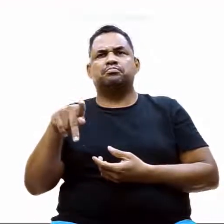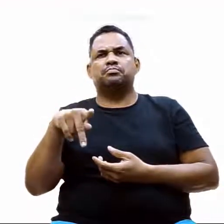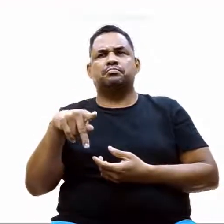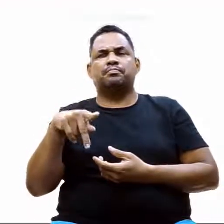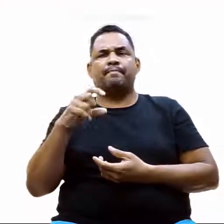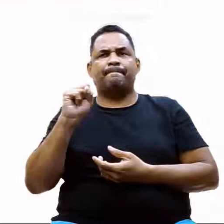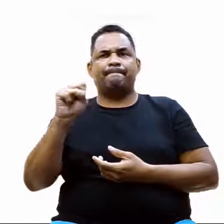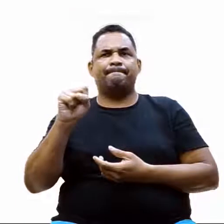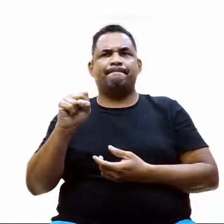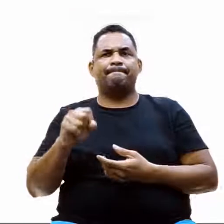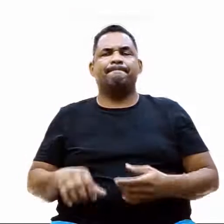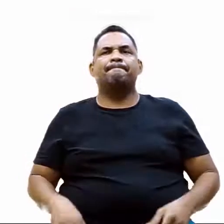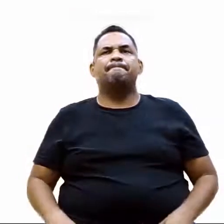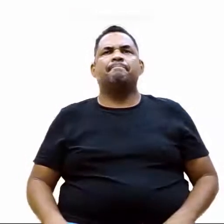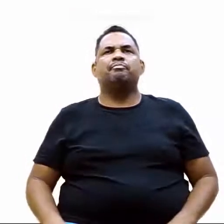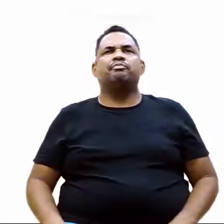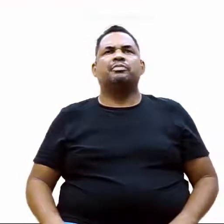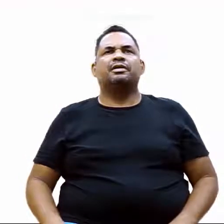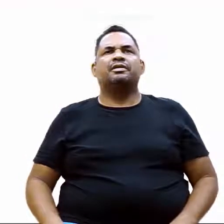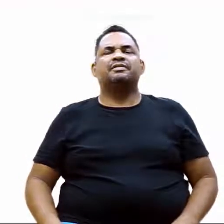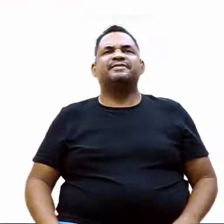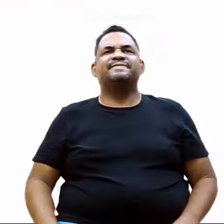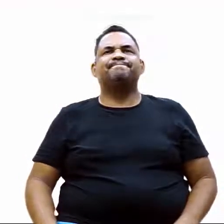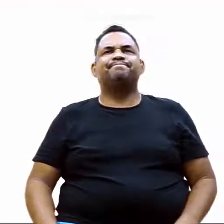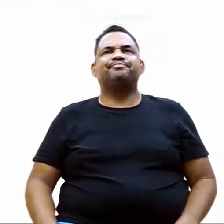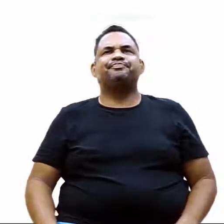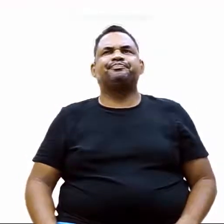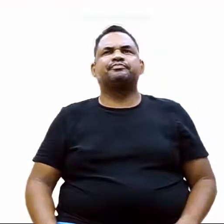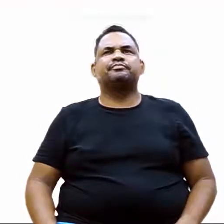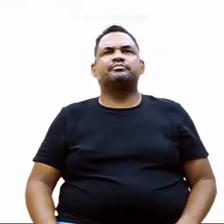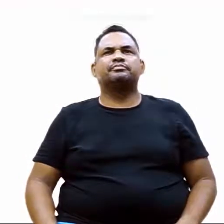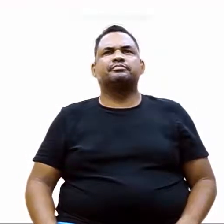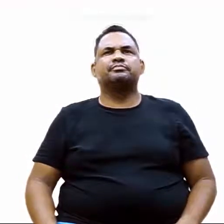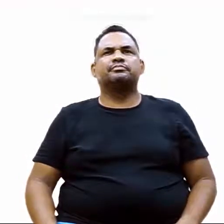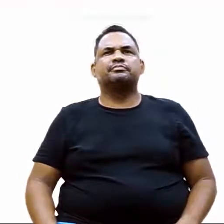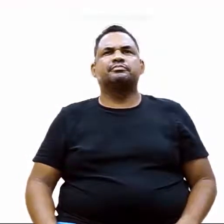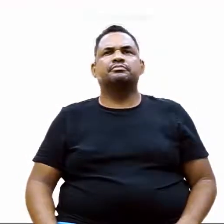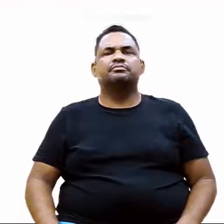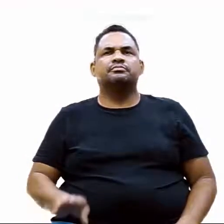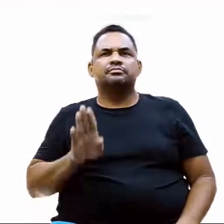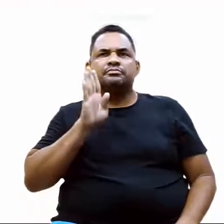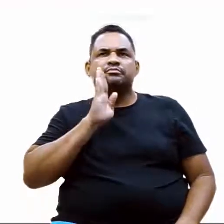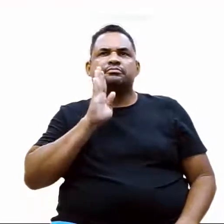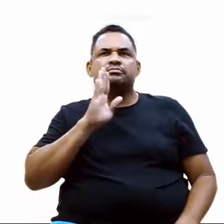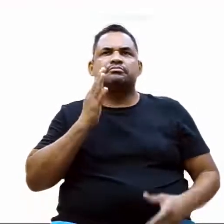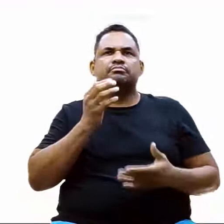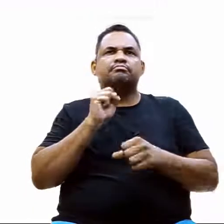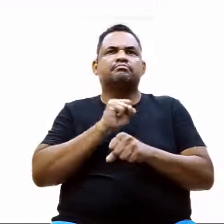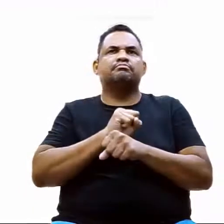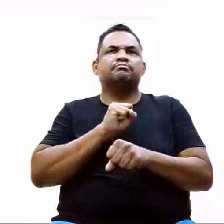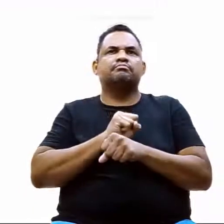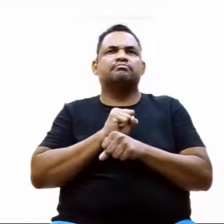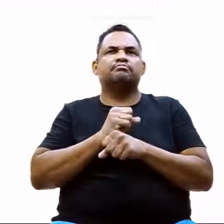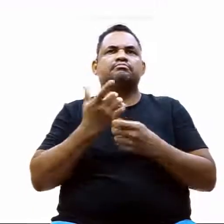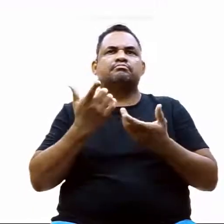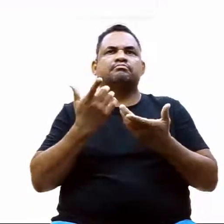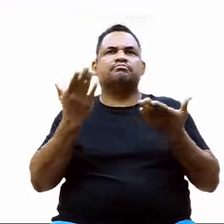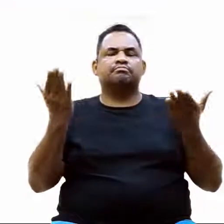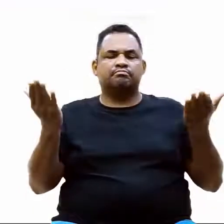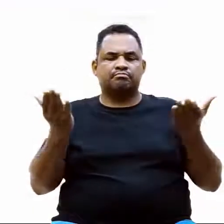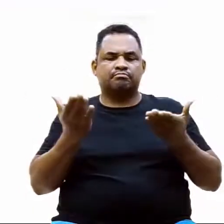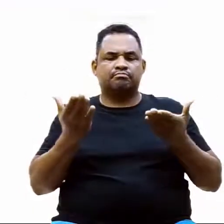1,8. Tudo bem, meu caro aluno? Então, que bacana! Esperamos que você, a partir